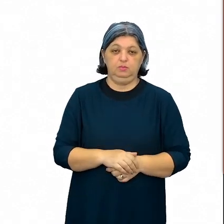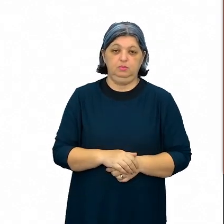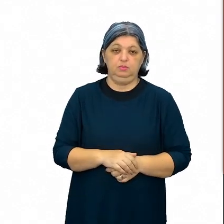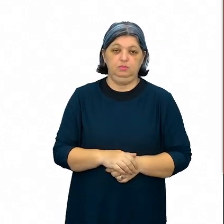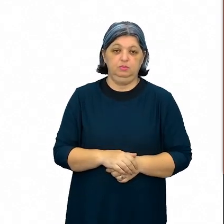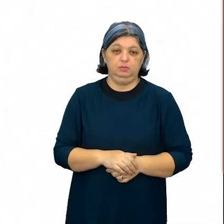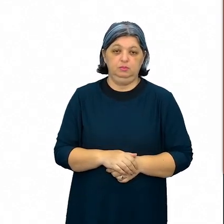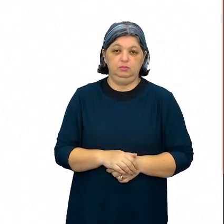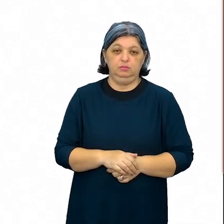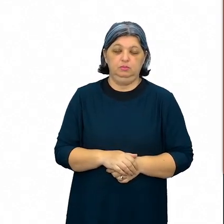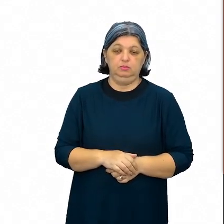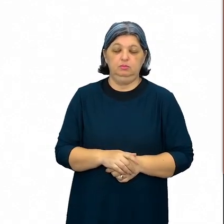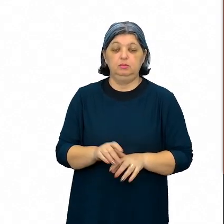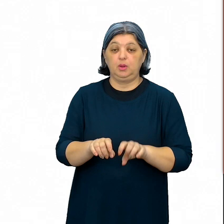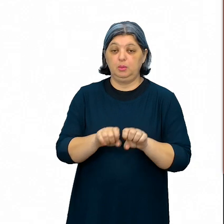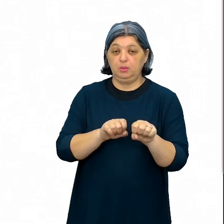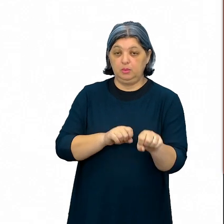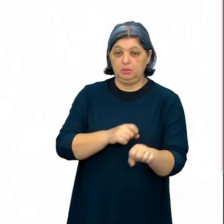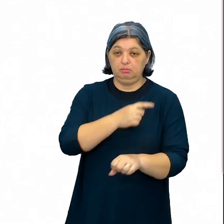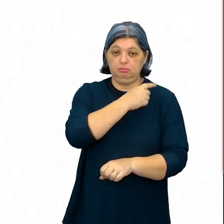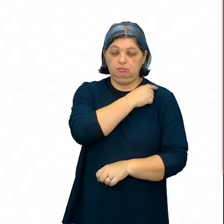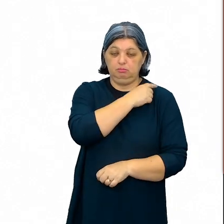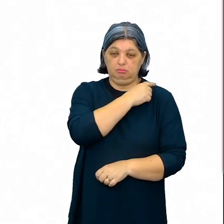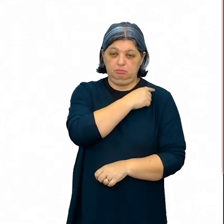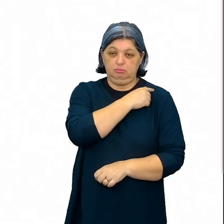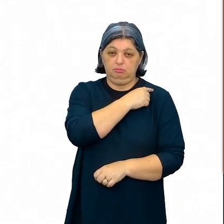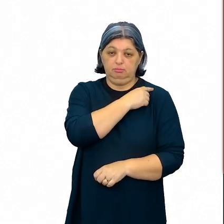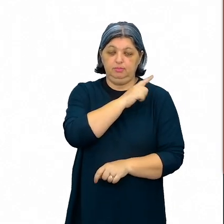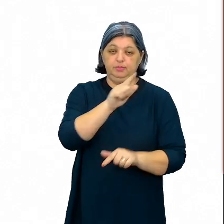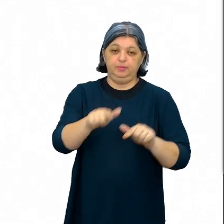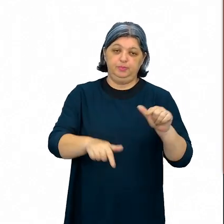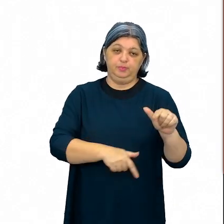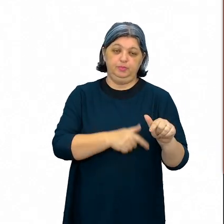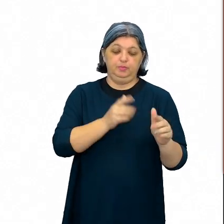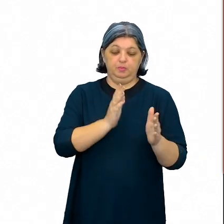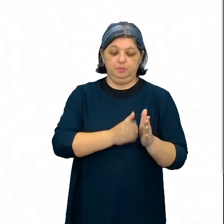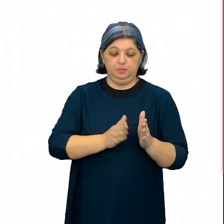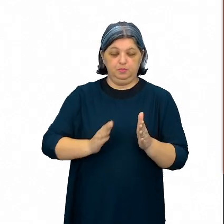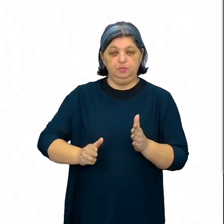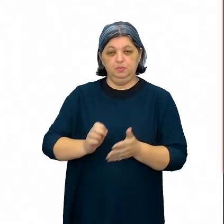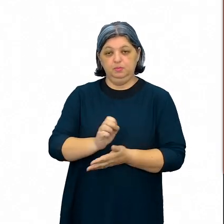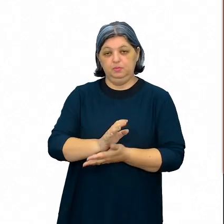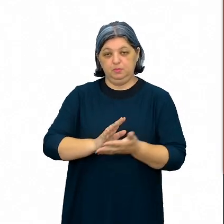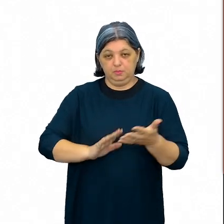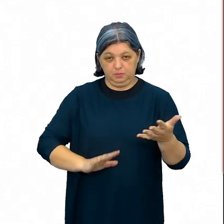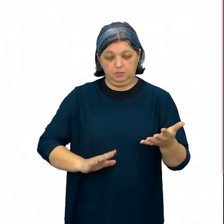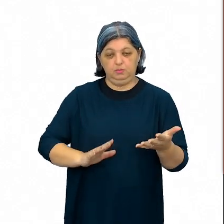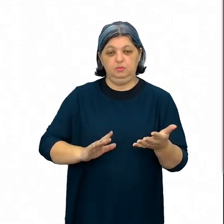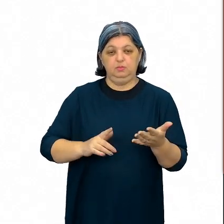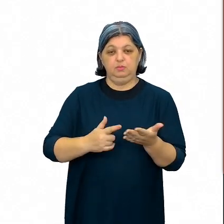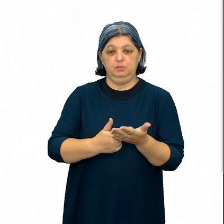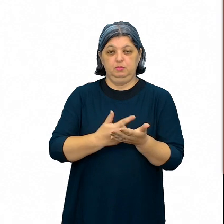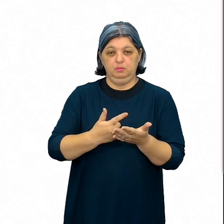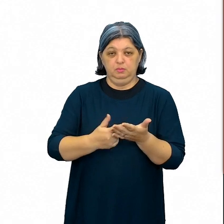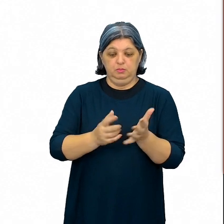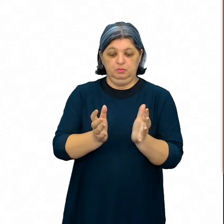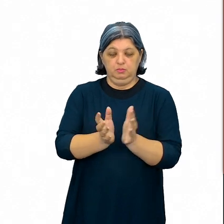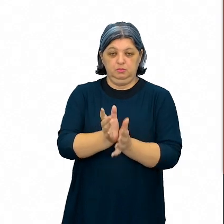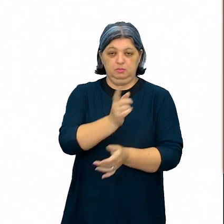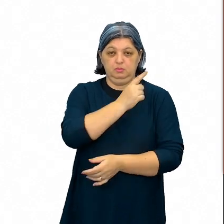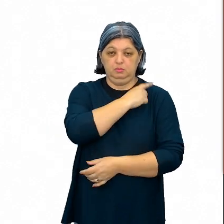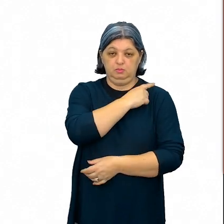então o formador da primeira série vai trabalhar com uma sequência de atividades do caderno da primeira série